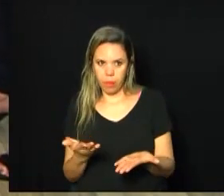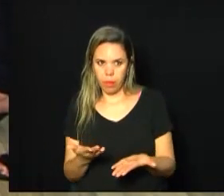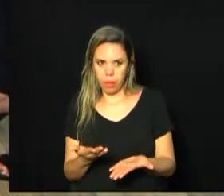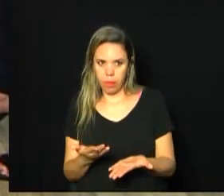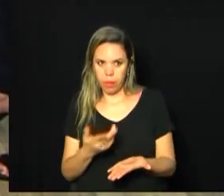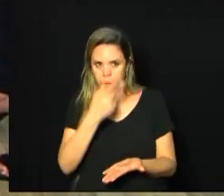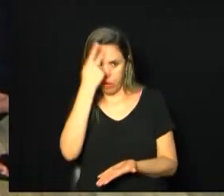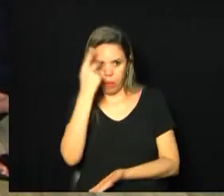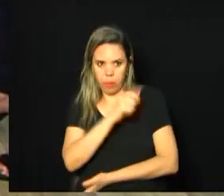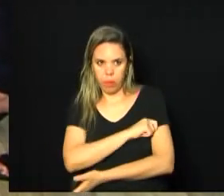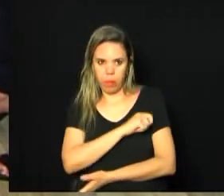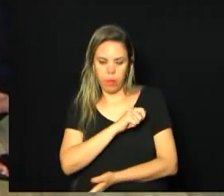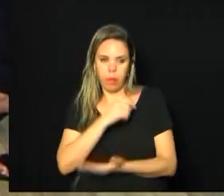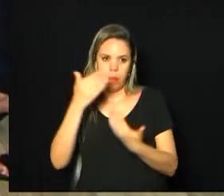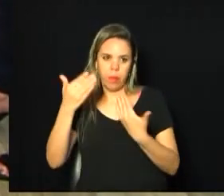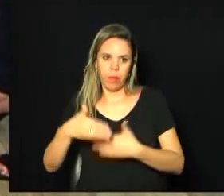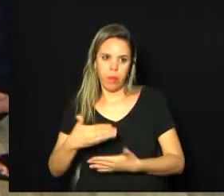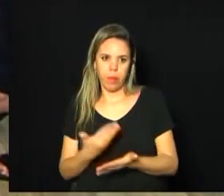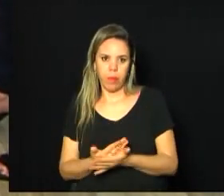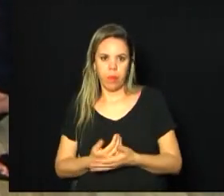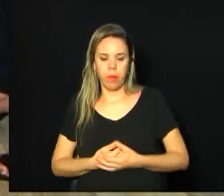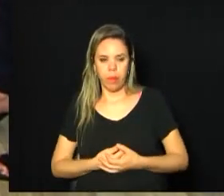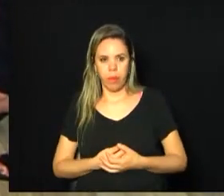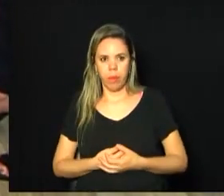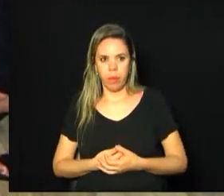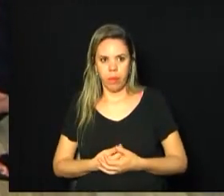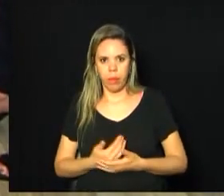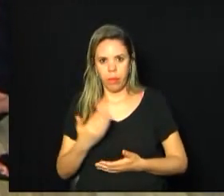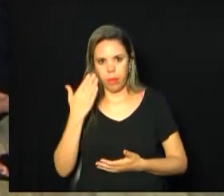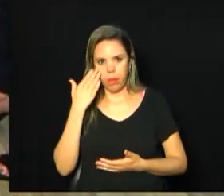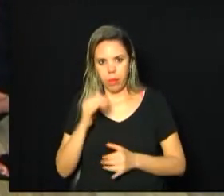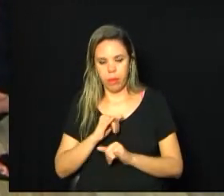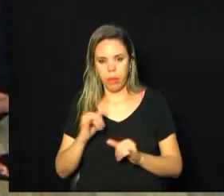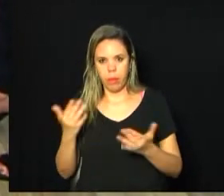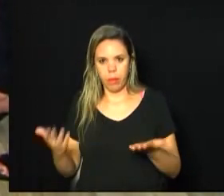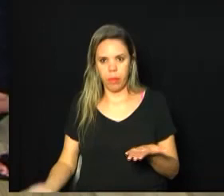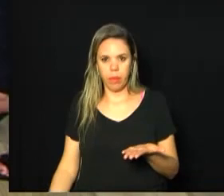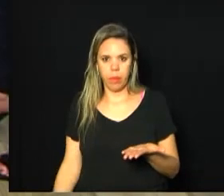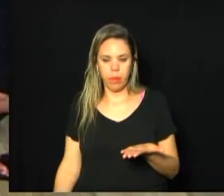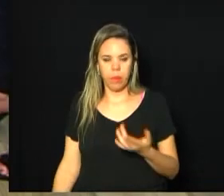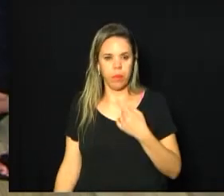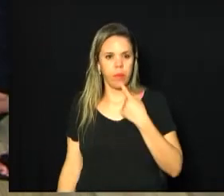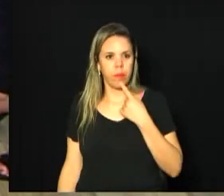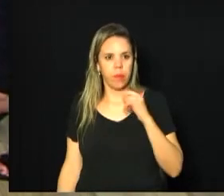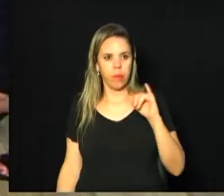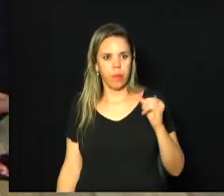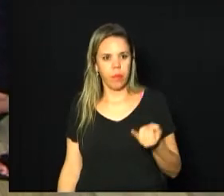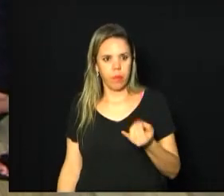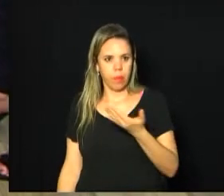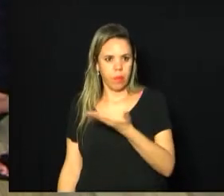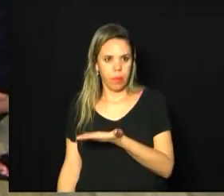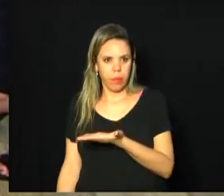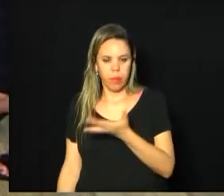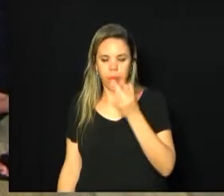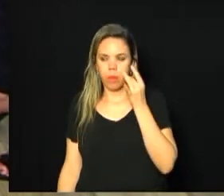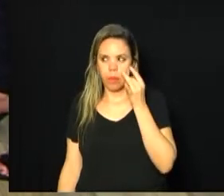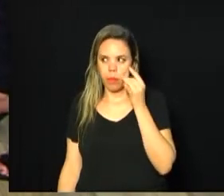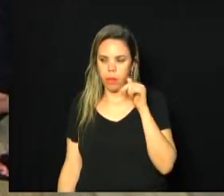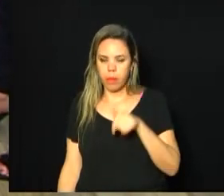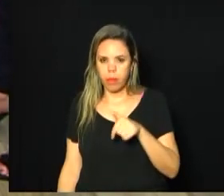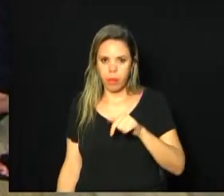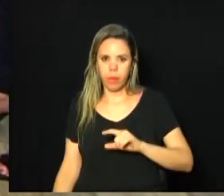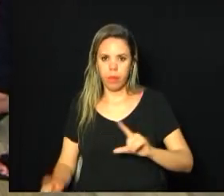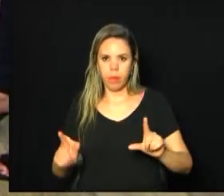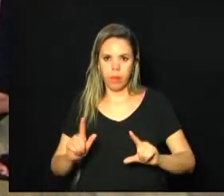aos candidatos, aos estudantes. Mina Abreu, muito obrigado pelas notícias da Metrópole de Campinas. Quero aproveitar sua presença aqui nos